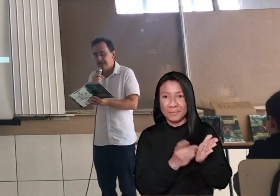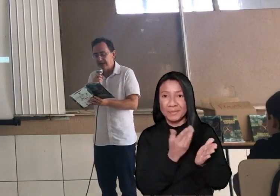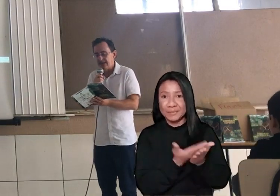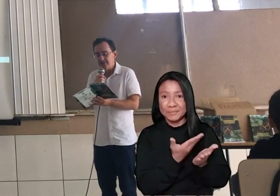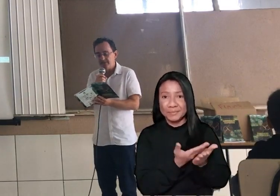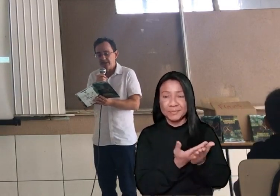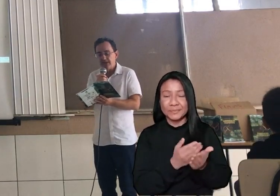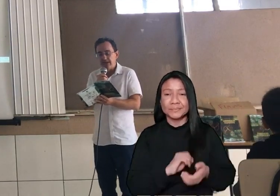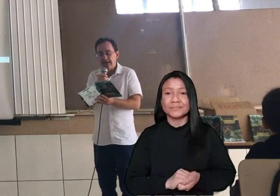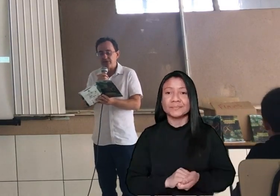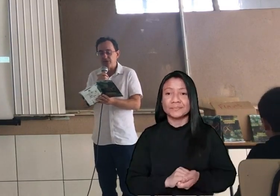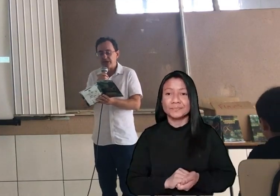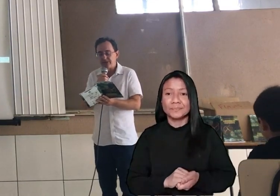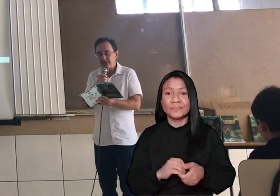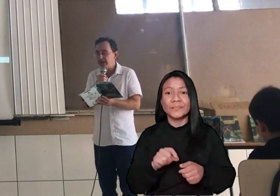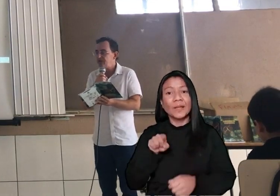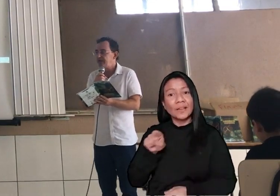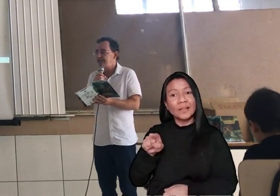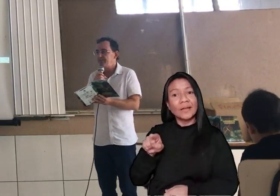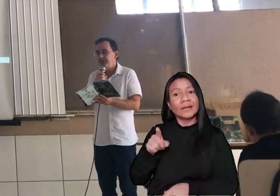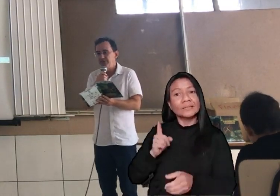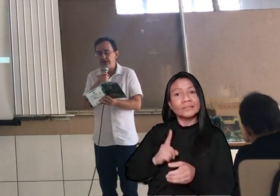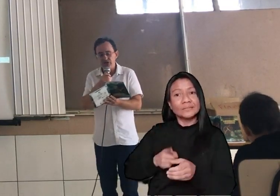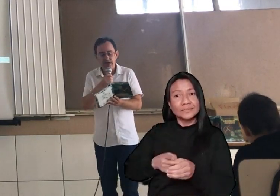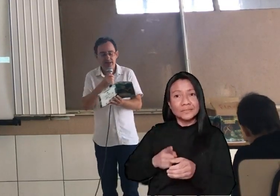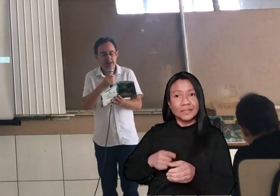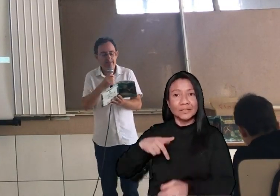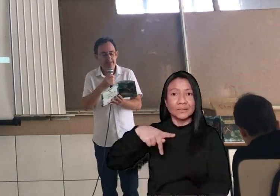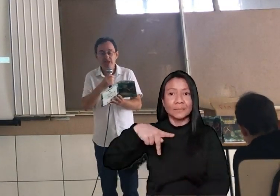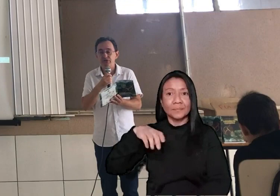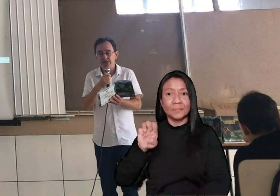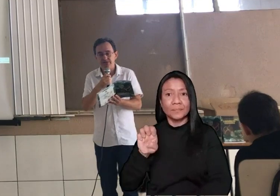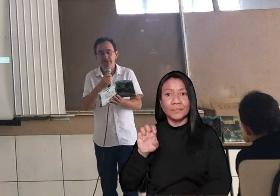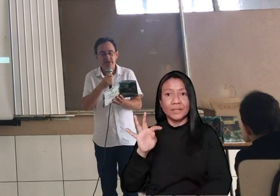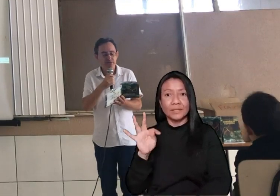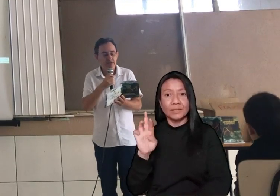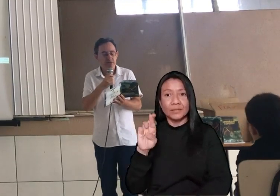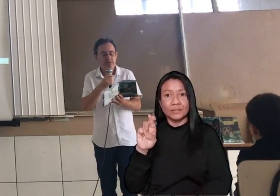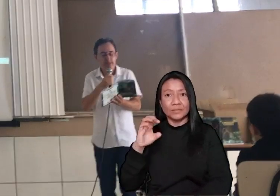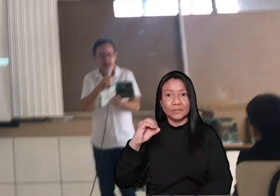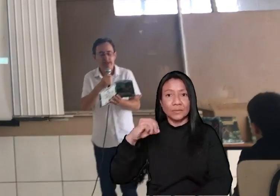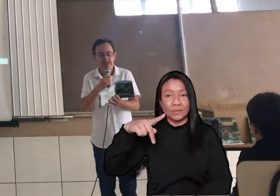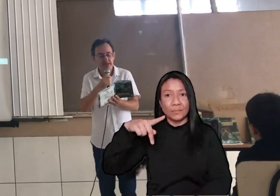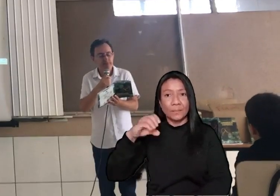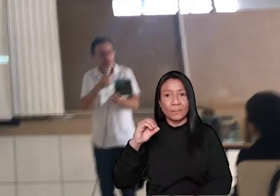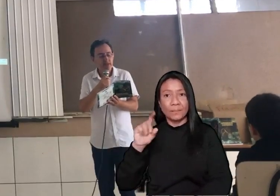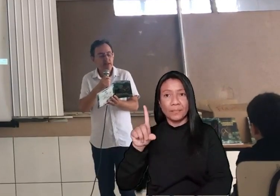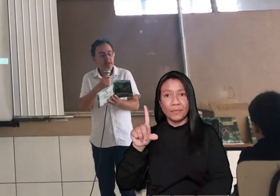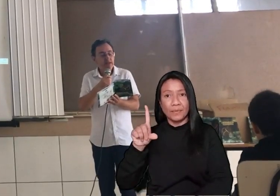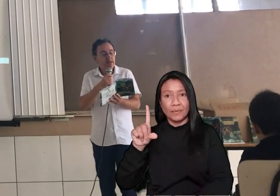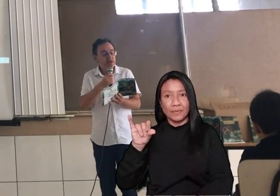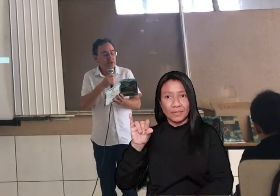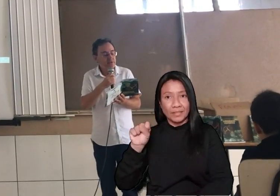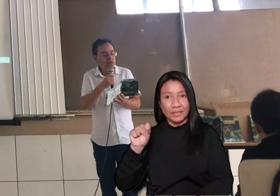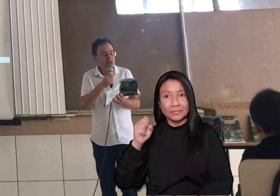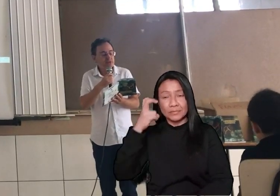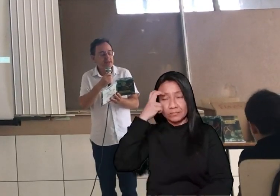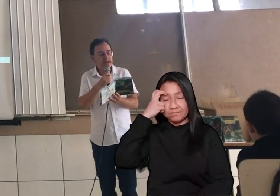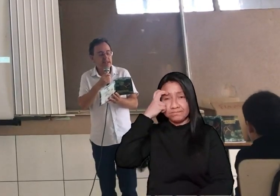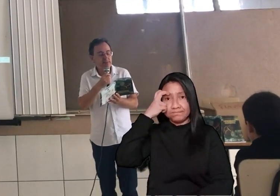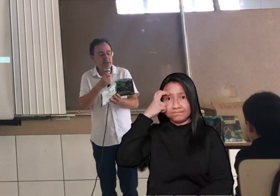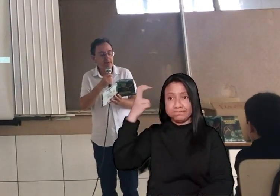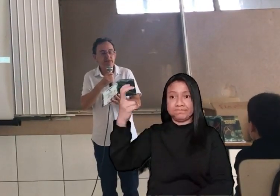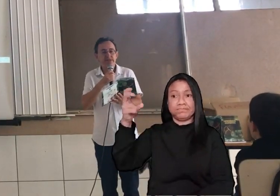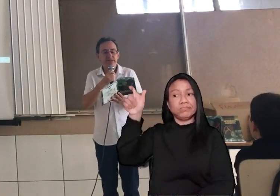com facilidade. Era dotado de inteligência privilegiada. Isso a gente vai ver dentro da palestra. Dia 21